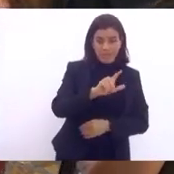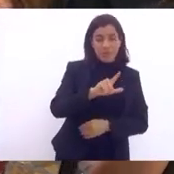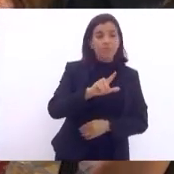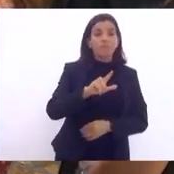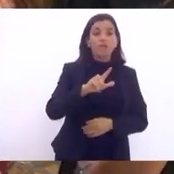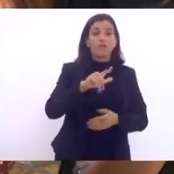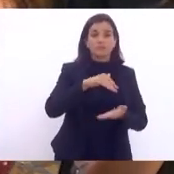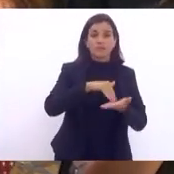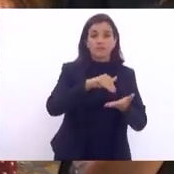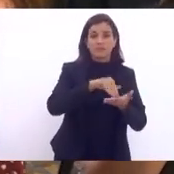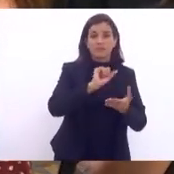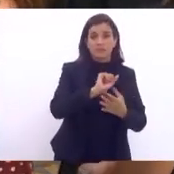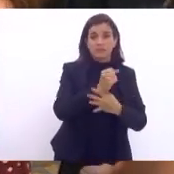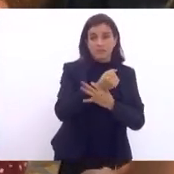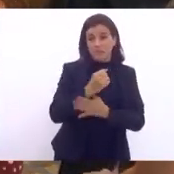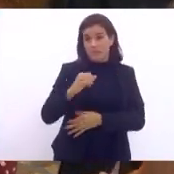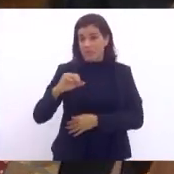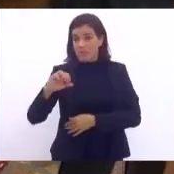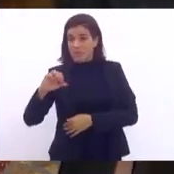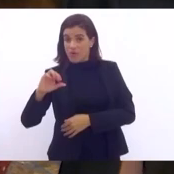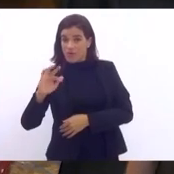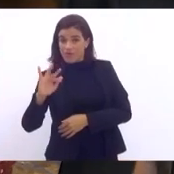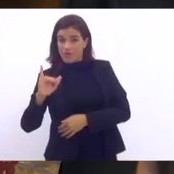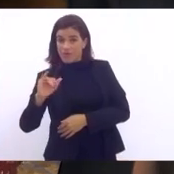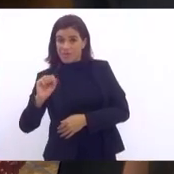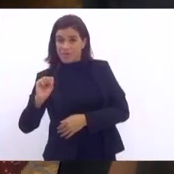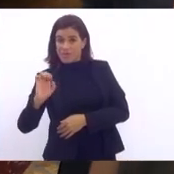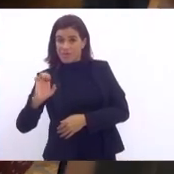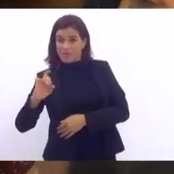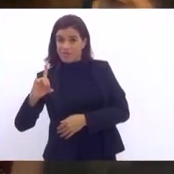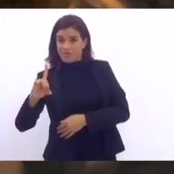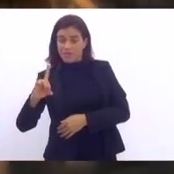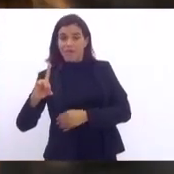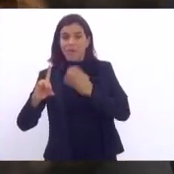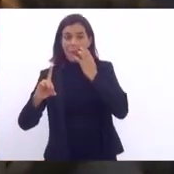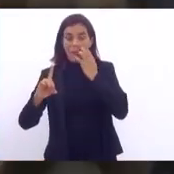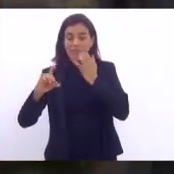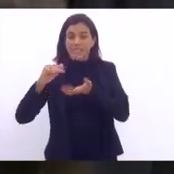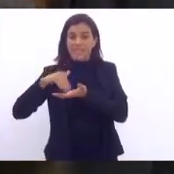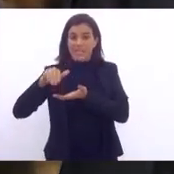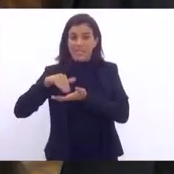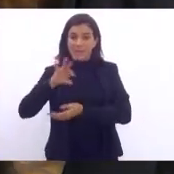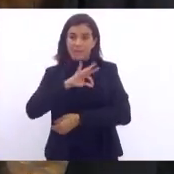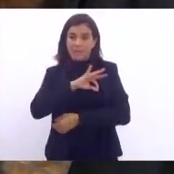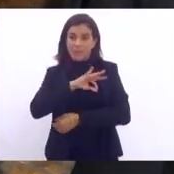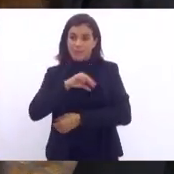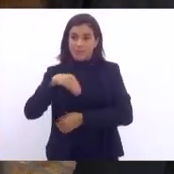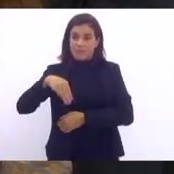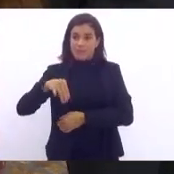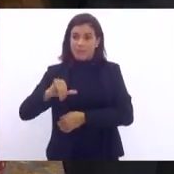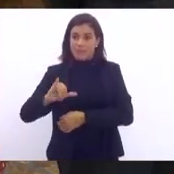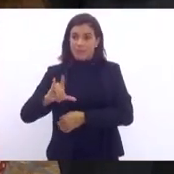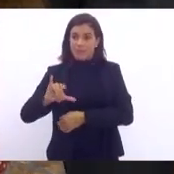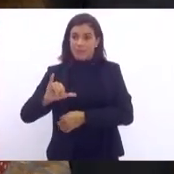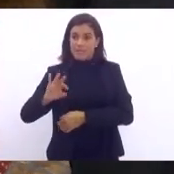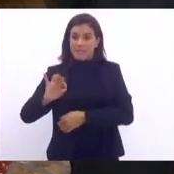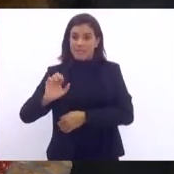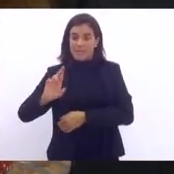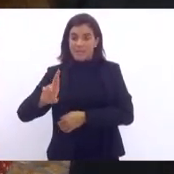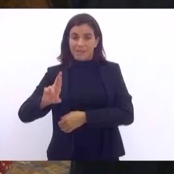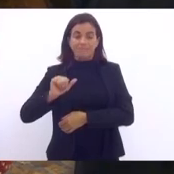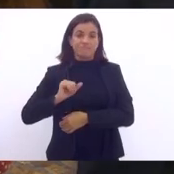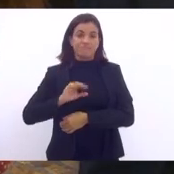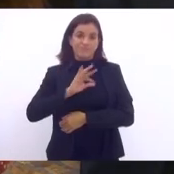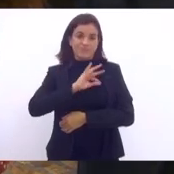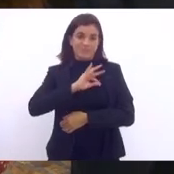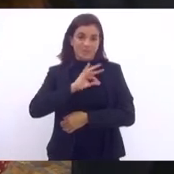a Secretaria da Polícia Militar, está a Secretaria da Polícia Civil. E o FISED é um dinheiro bom,